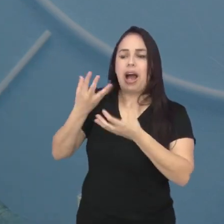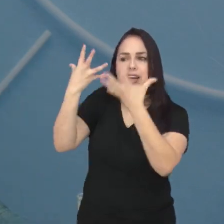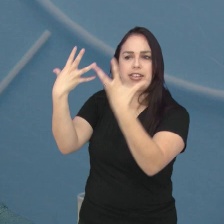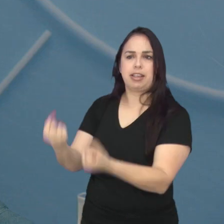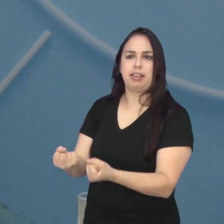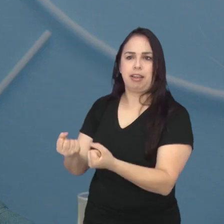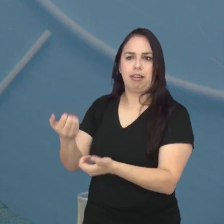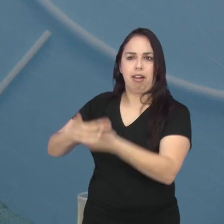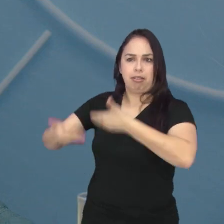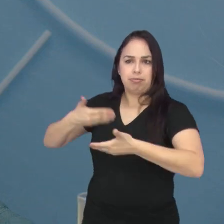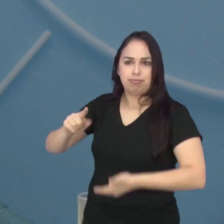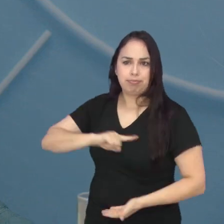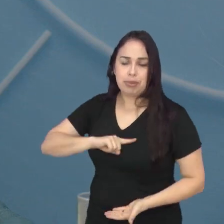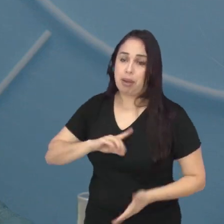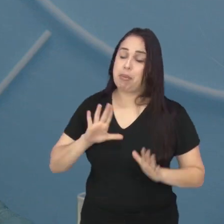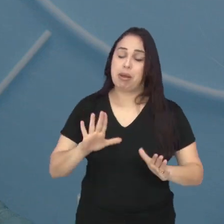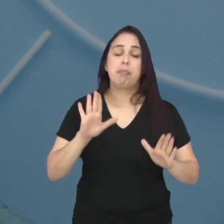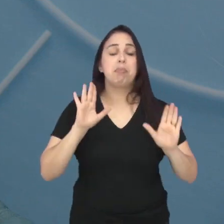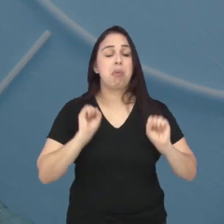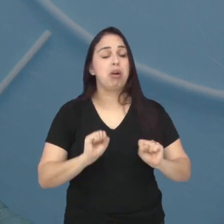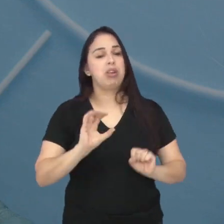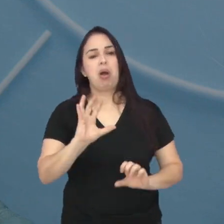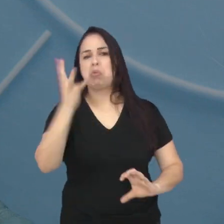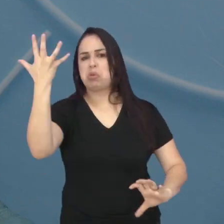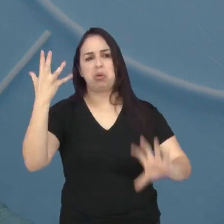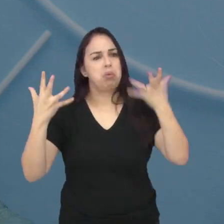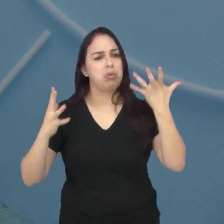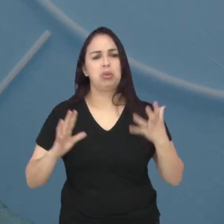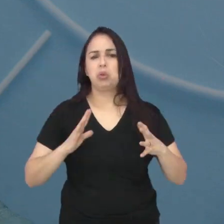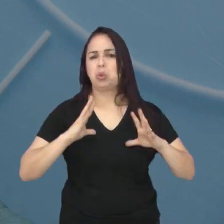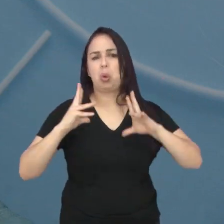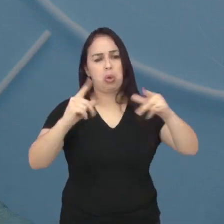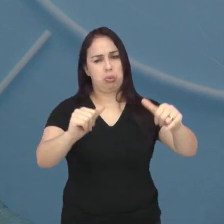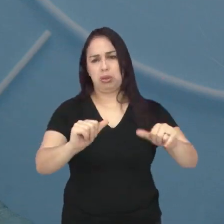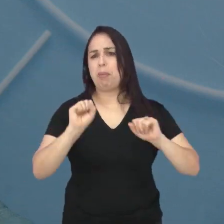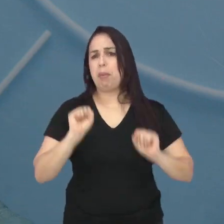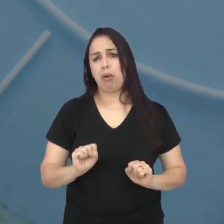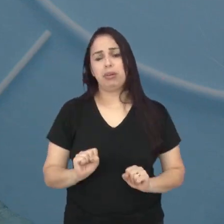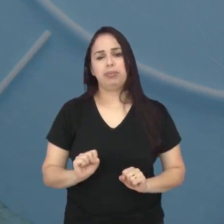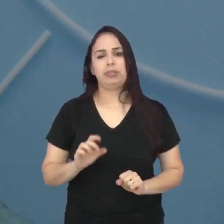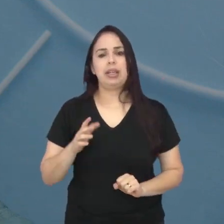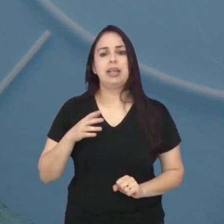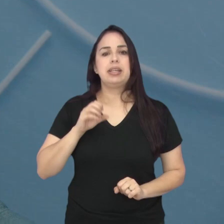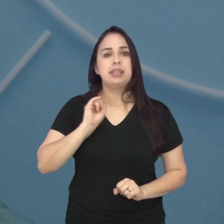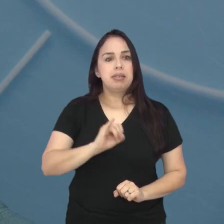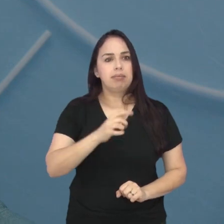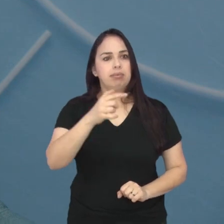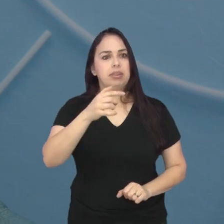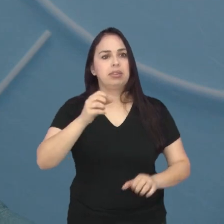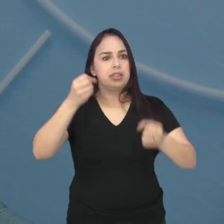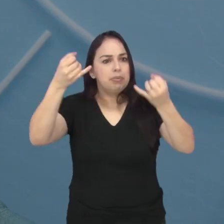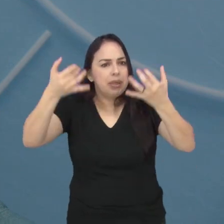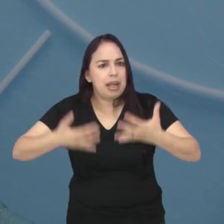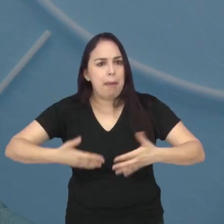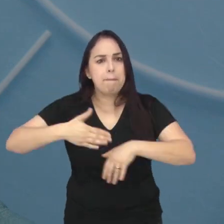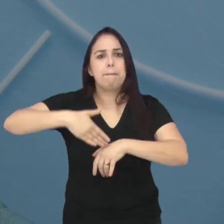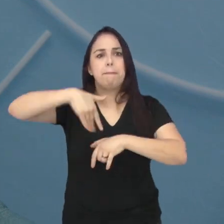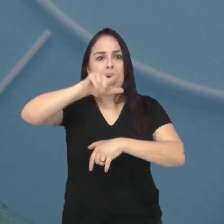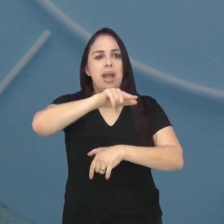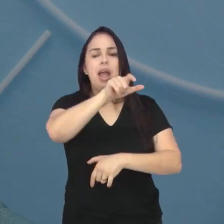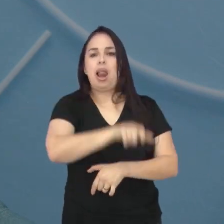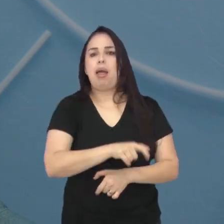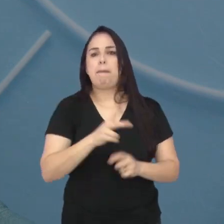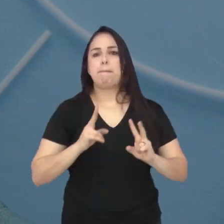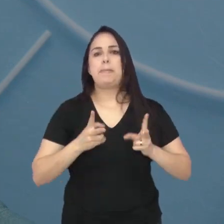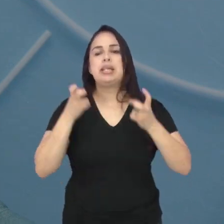Então, acontece com todo mundo, em todas as classes sociais, em todas as idades, e quanto mais a gente falar, mais a pessoa vai poder perceber